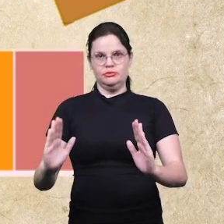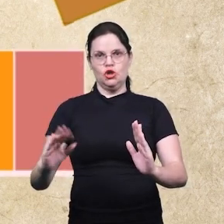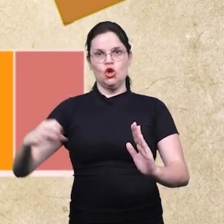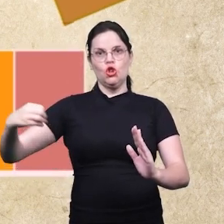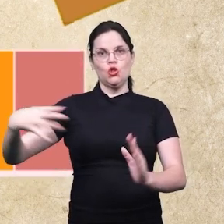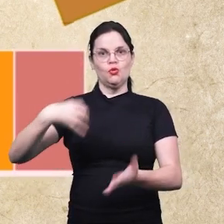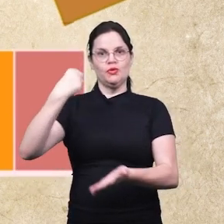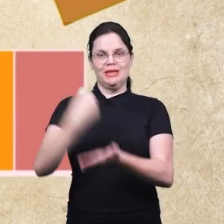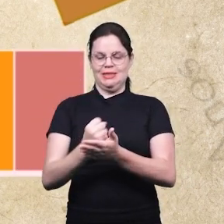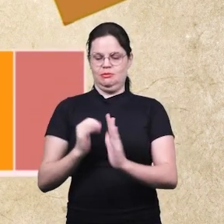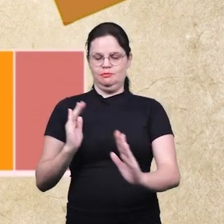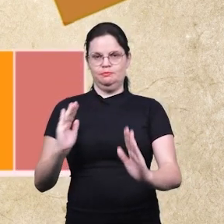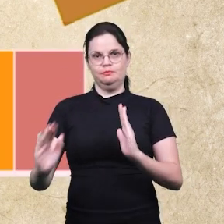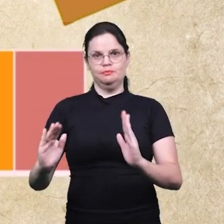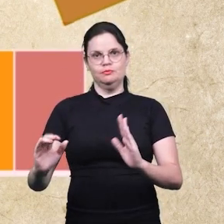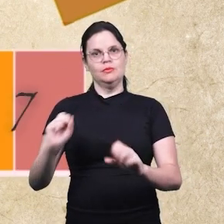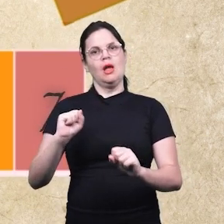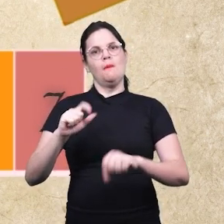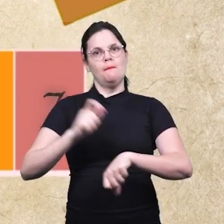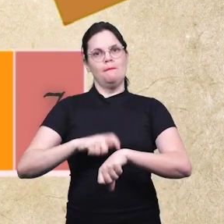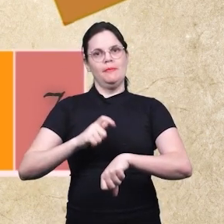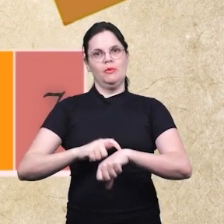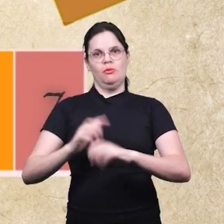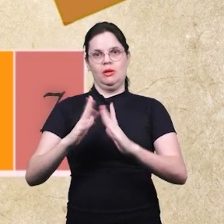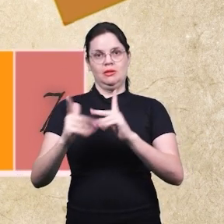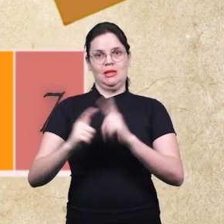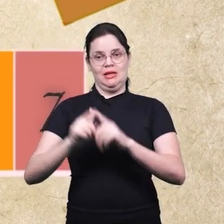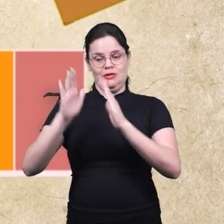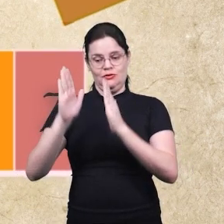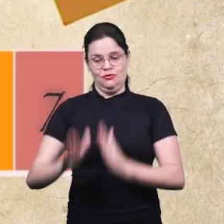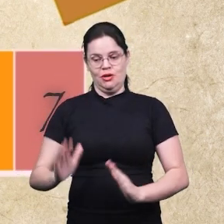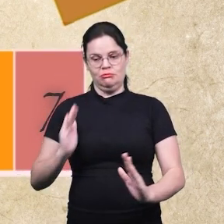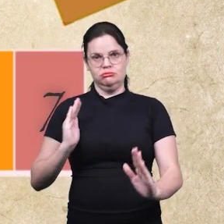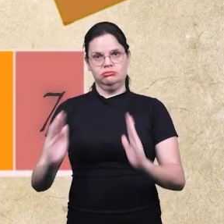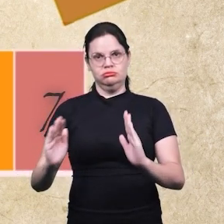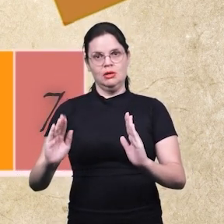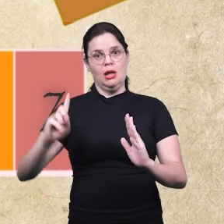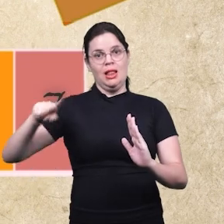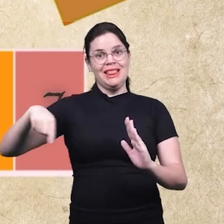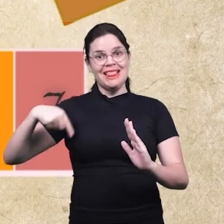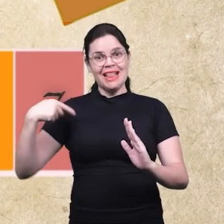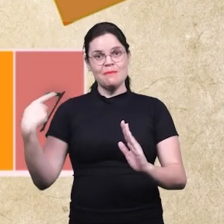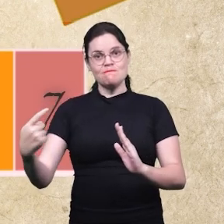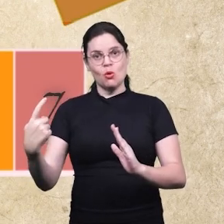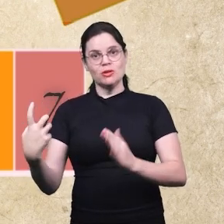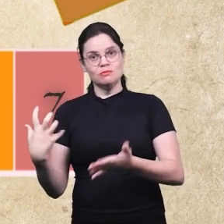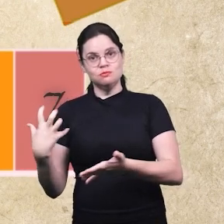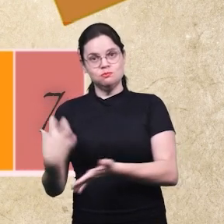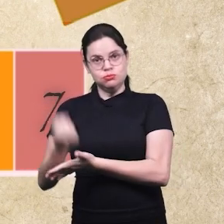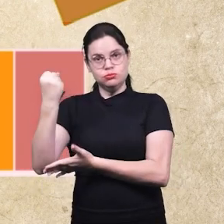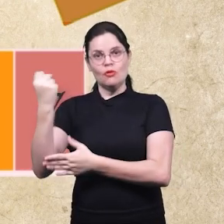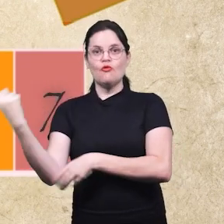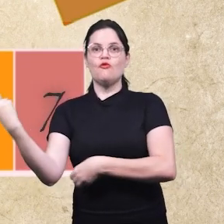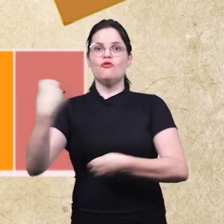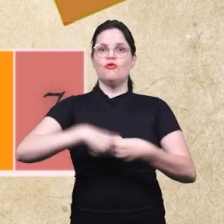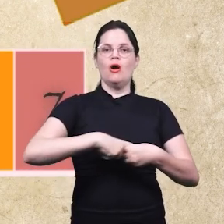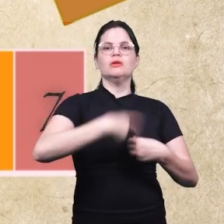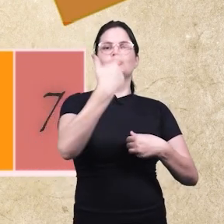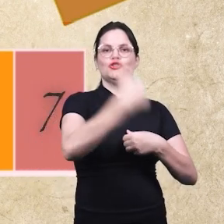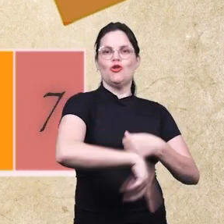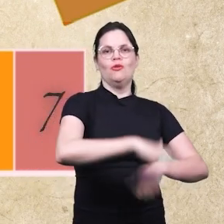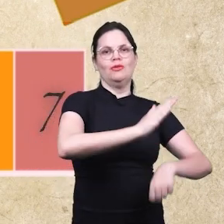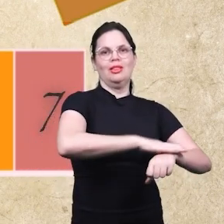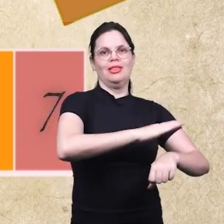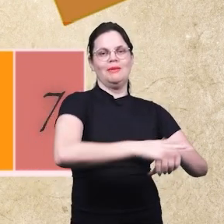anos vão contar depois do arrebatamento da igreja. Então ali vai se cumprir tudo. Portanto,